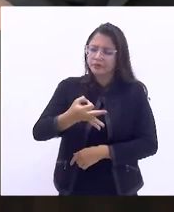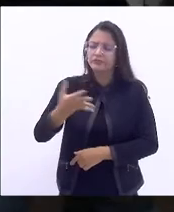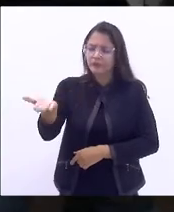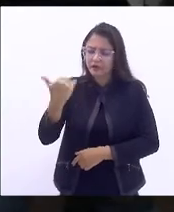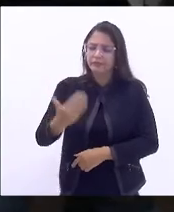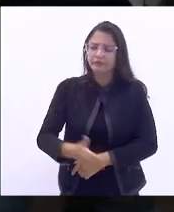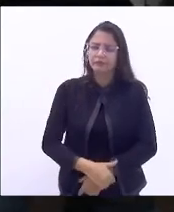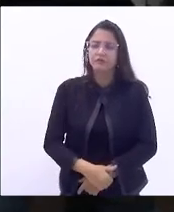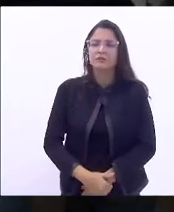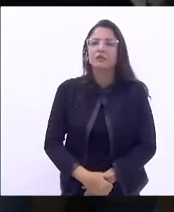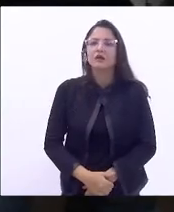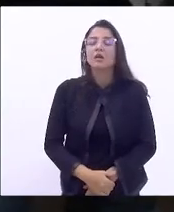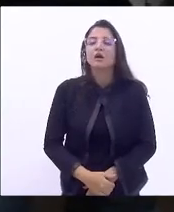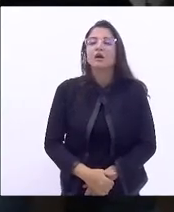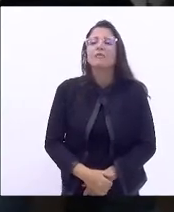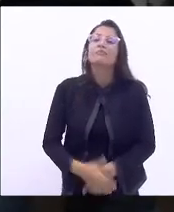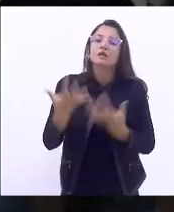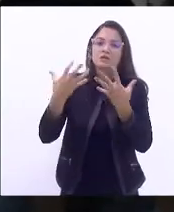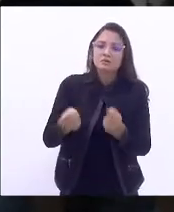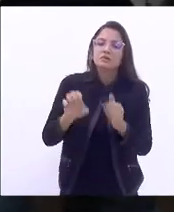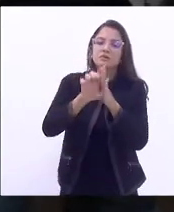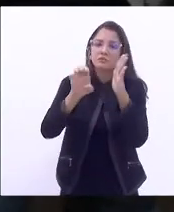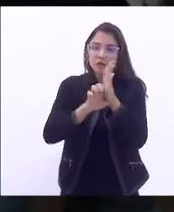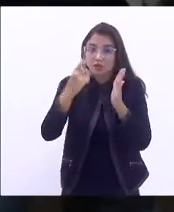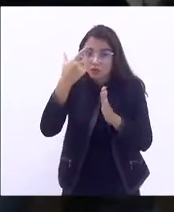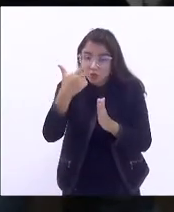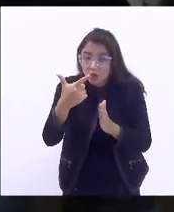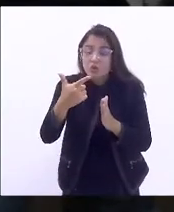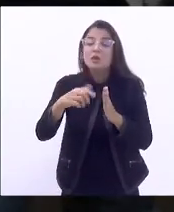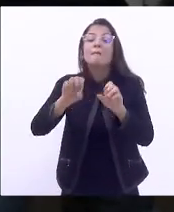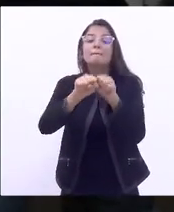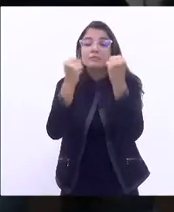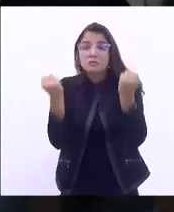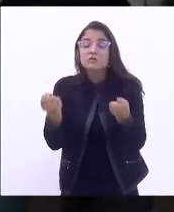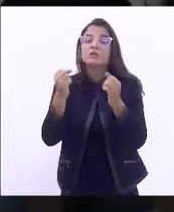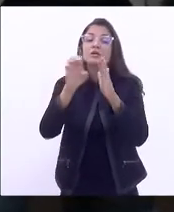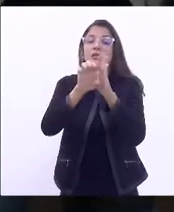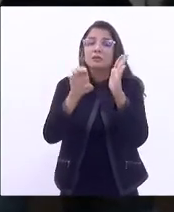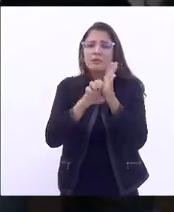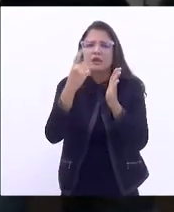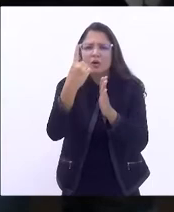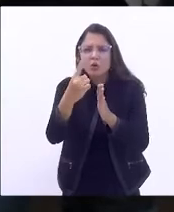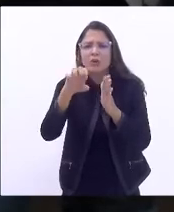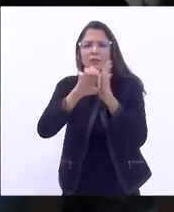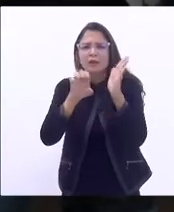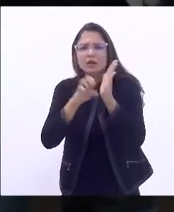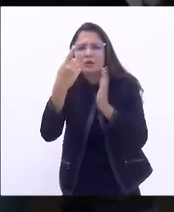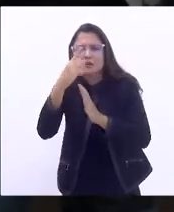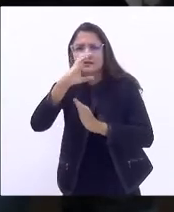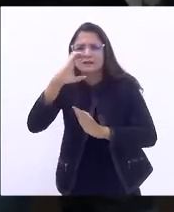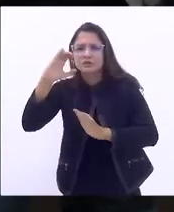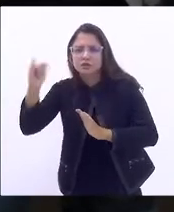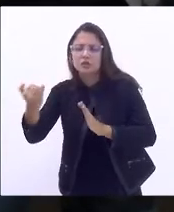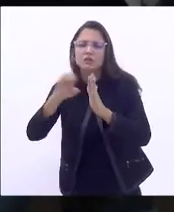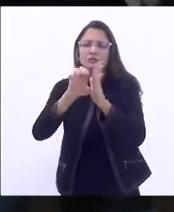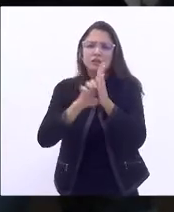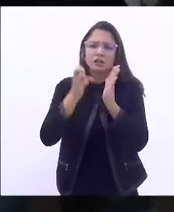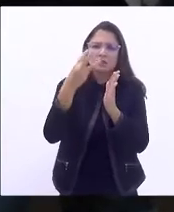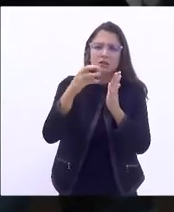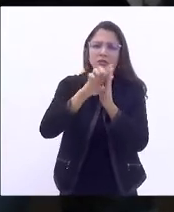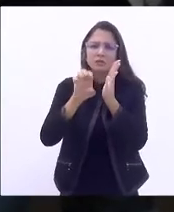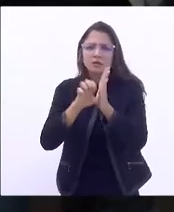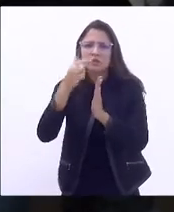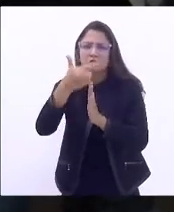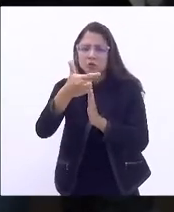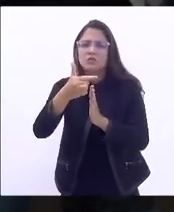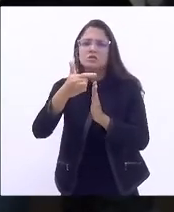É favorável à emenda 2, prejudicadas a emenda 1 pela emenda 1 da CCJ, a emenda 3 pela emenda 2 da CCJ, contrárias